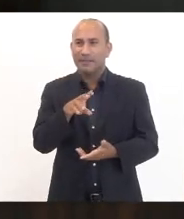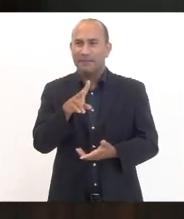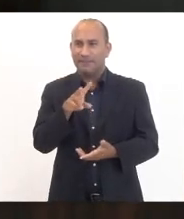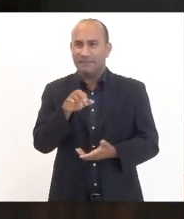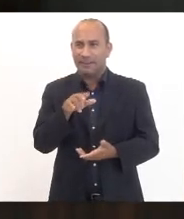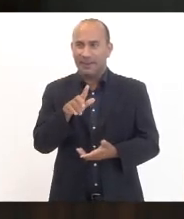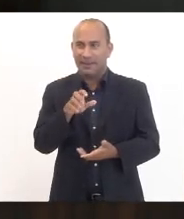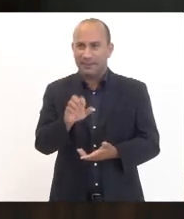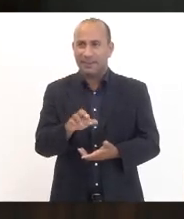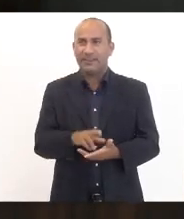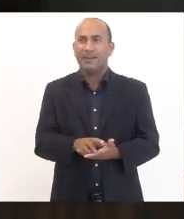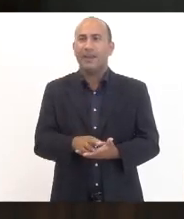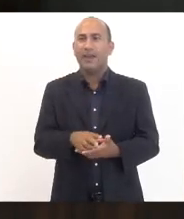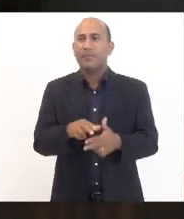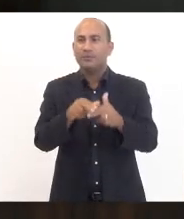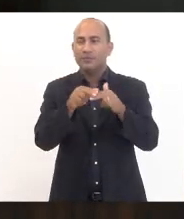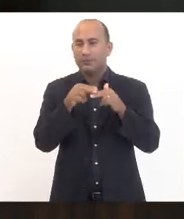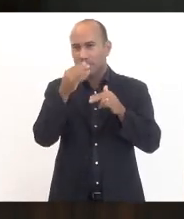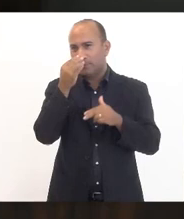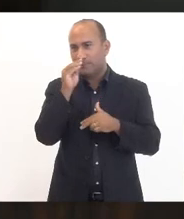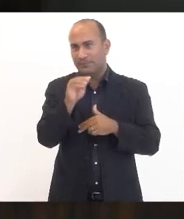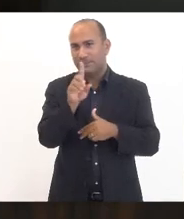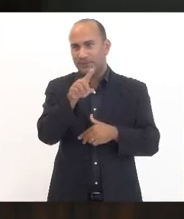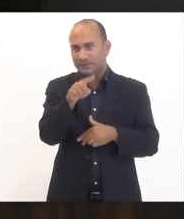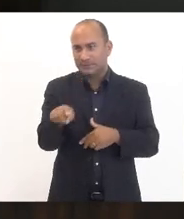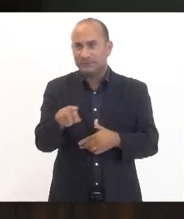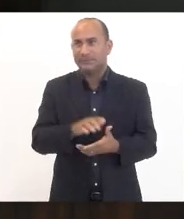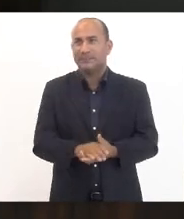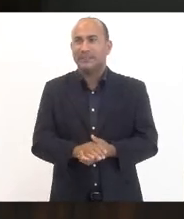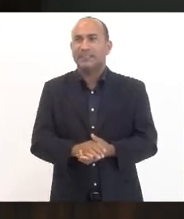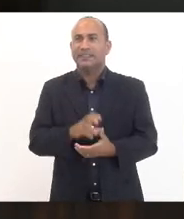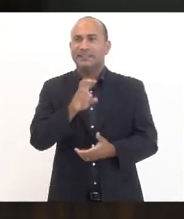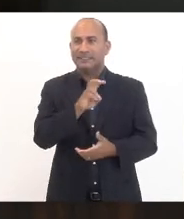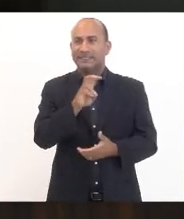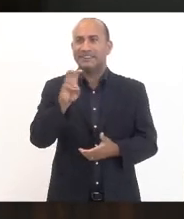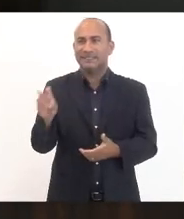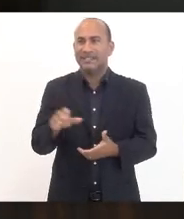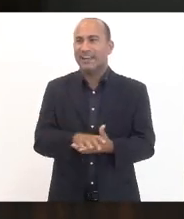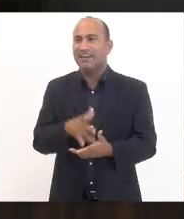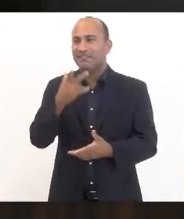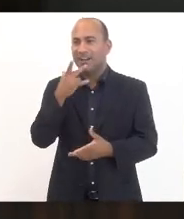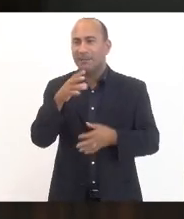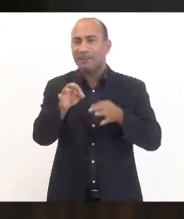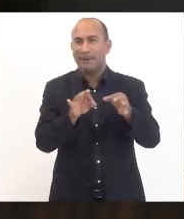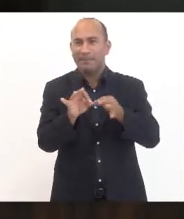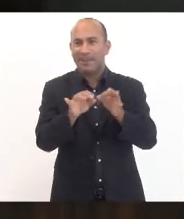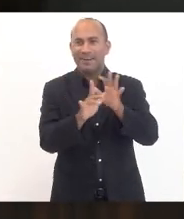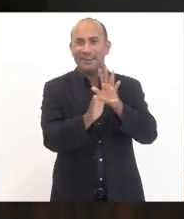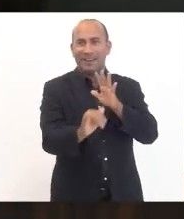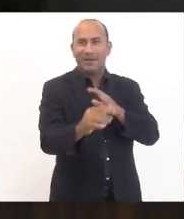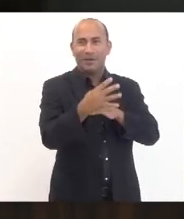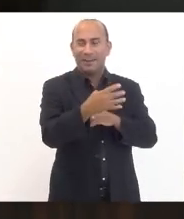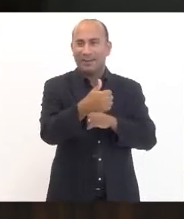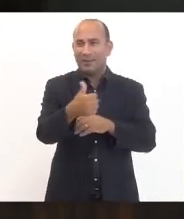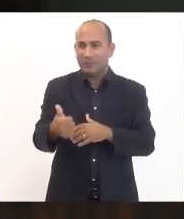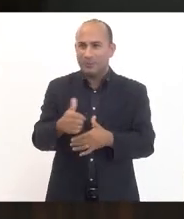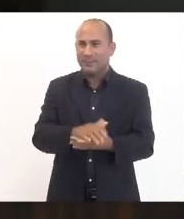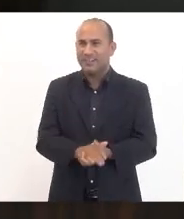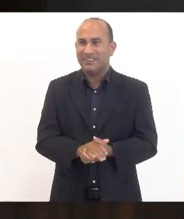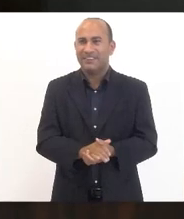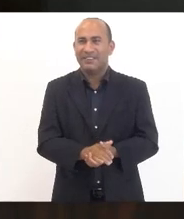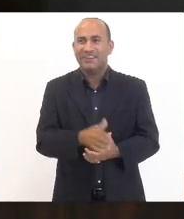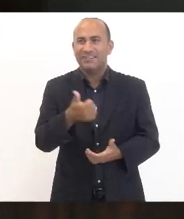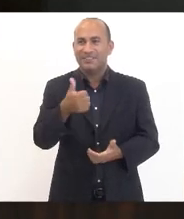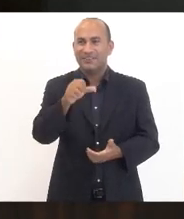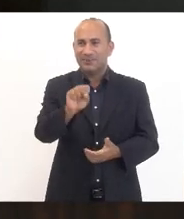Reis. Pela rejeição, senhor presidente. 55º da pauta, veto total aposto ao projeto de lei 4122 de